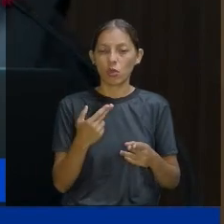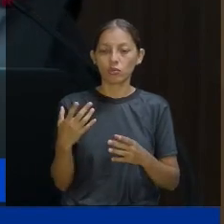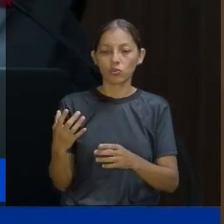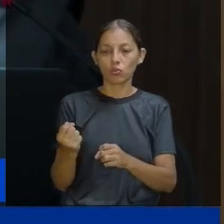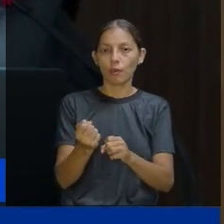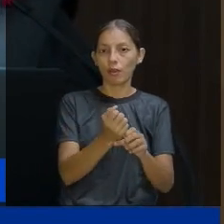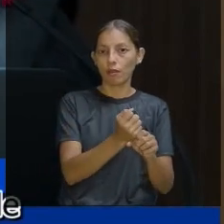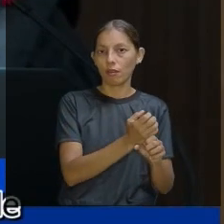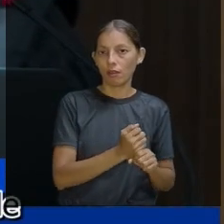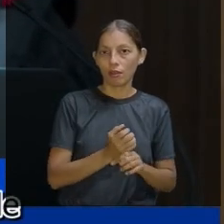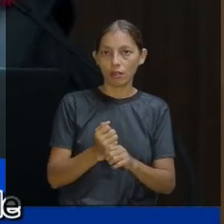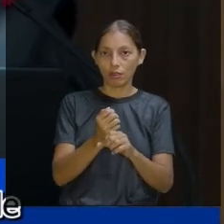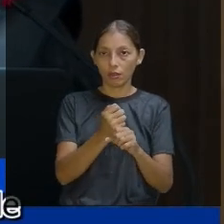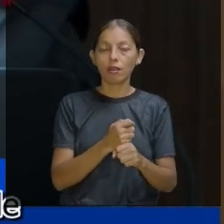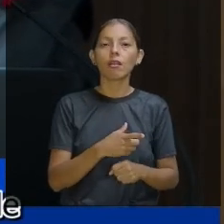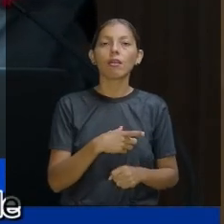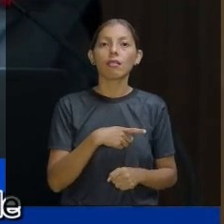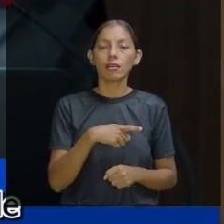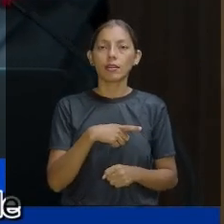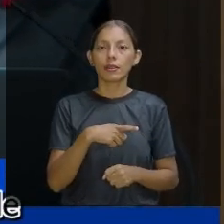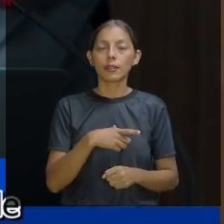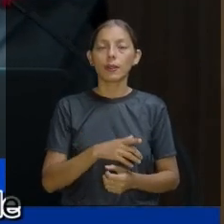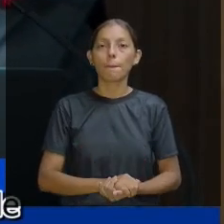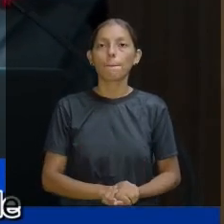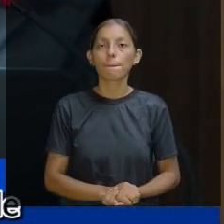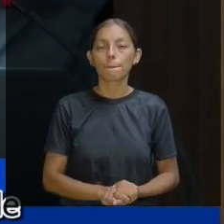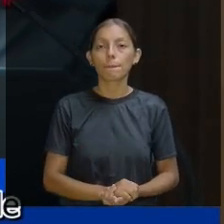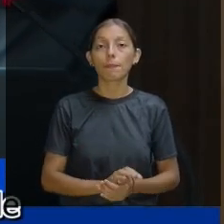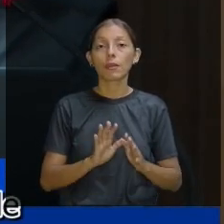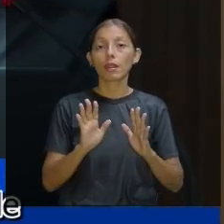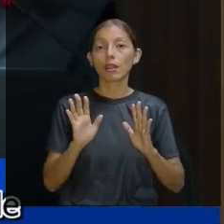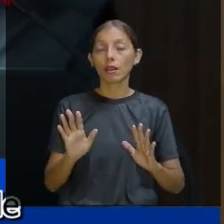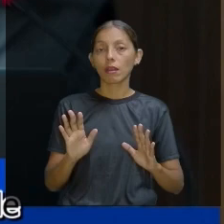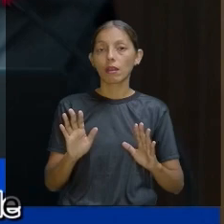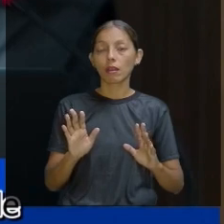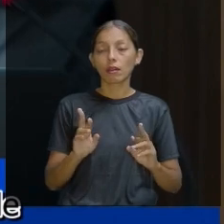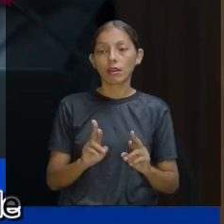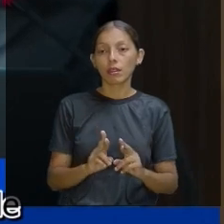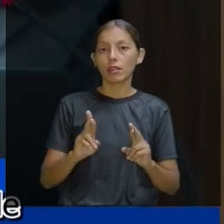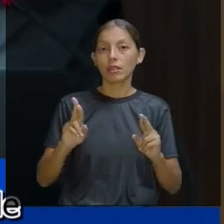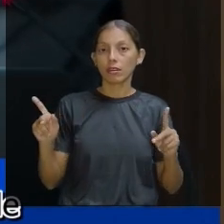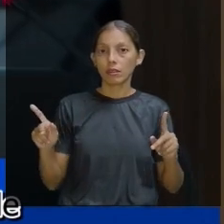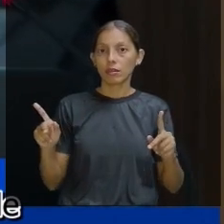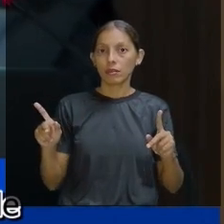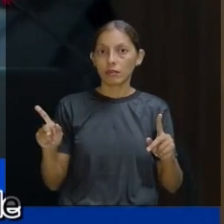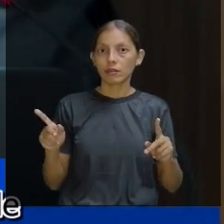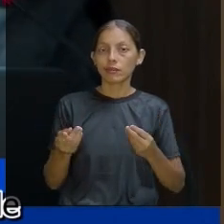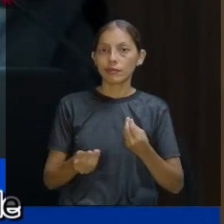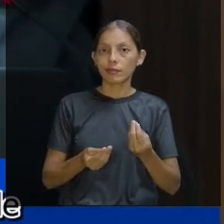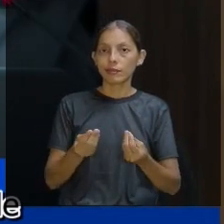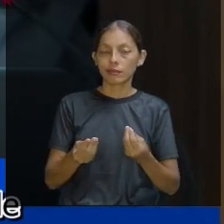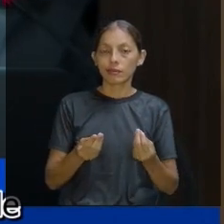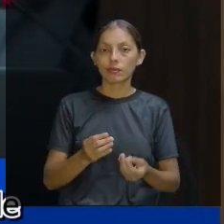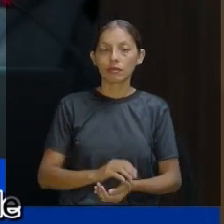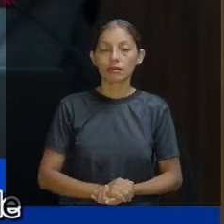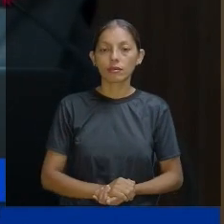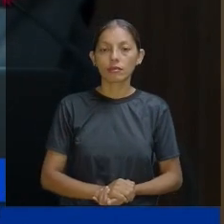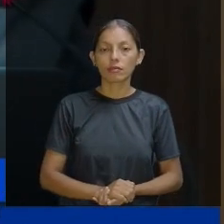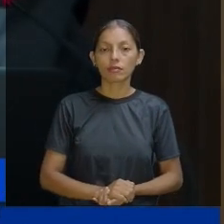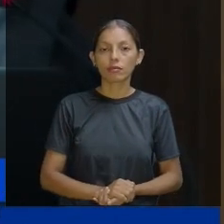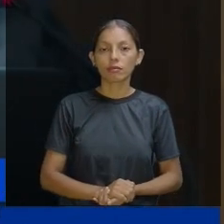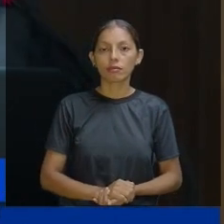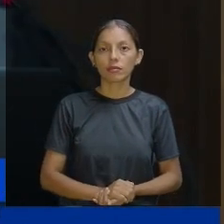cópia do projeto. Tem números ali que mostram a disparidade de pessoas que se autodeclaram